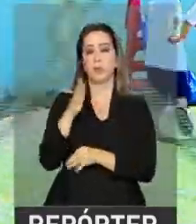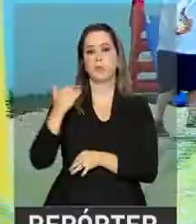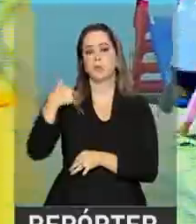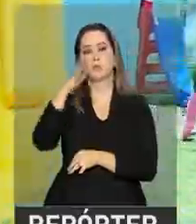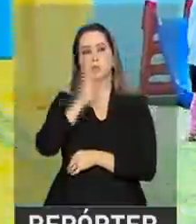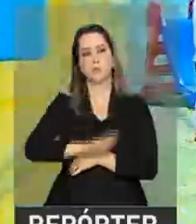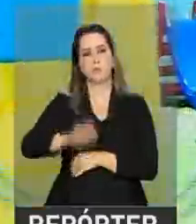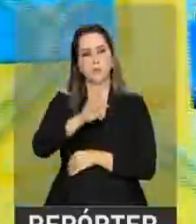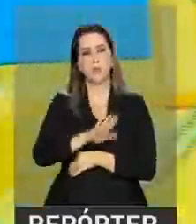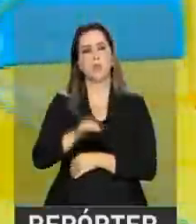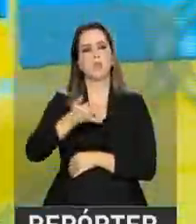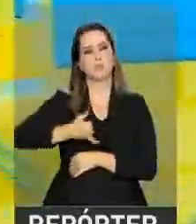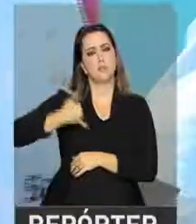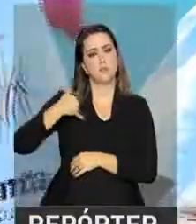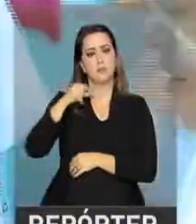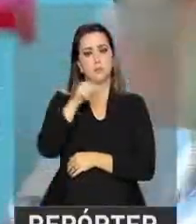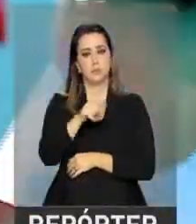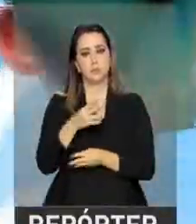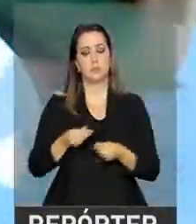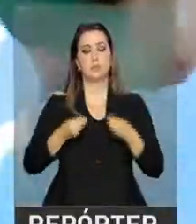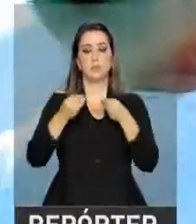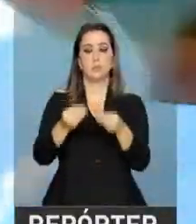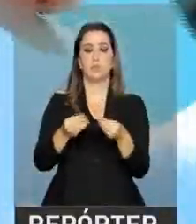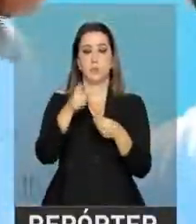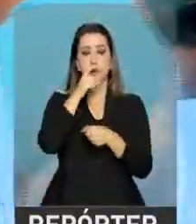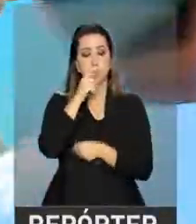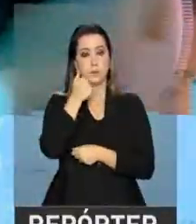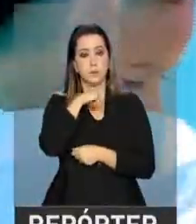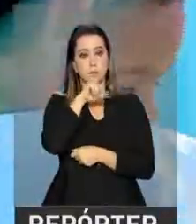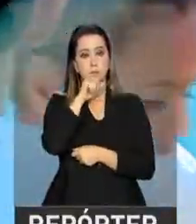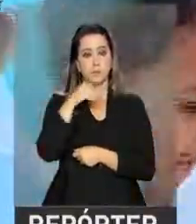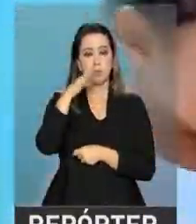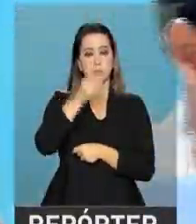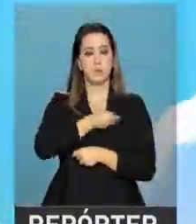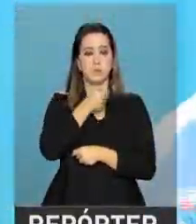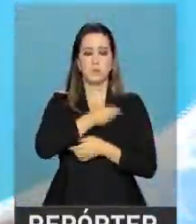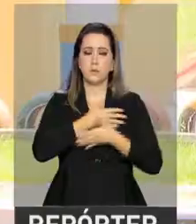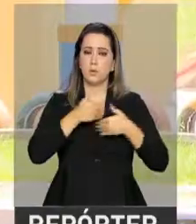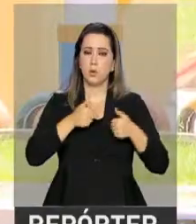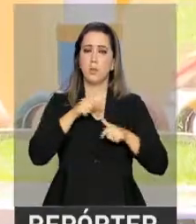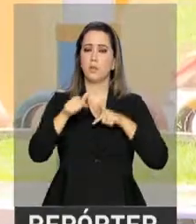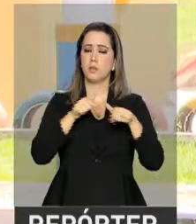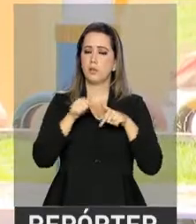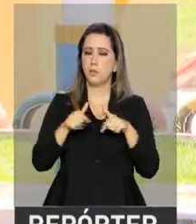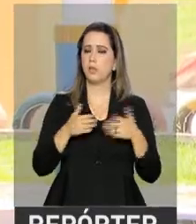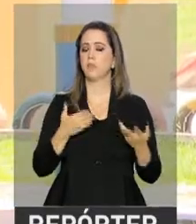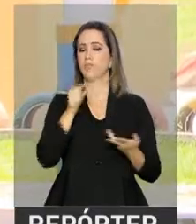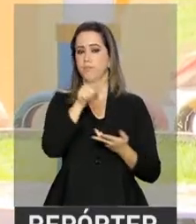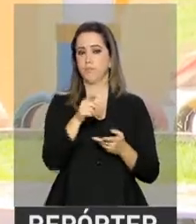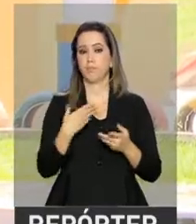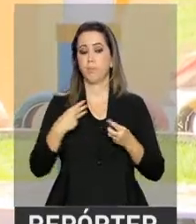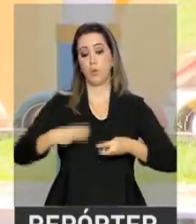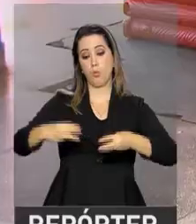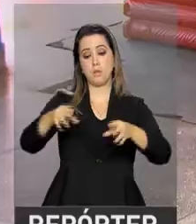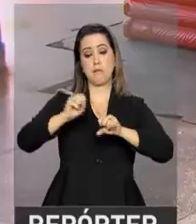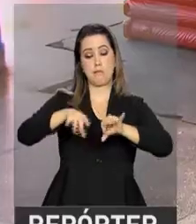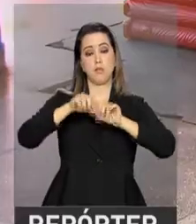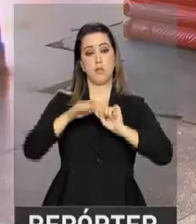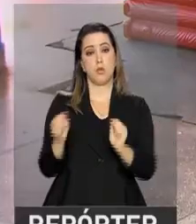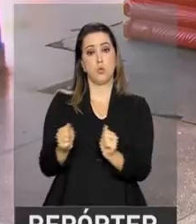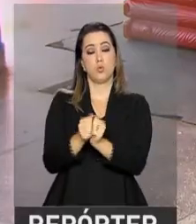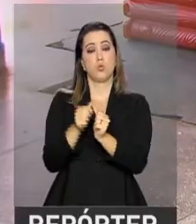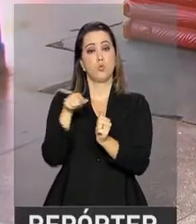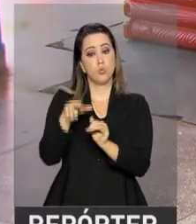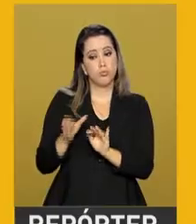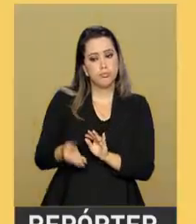crianças nesta faixa etária e dar aos pais mas condições de saírem para o trabalho o ministério da educação vem investindo no aumento